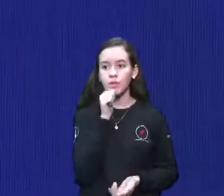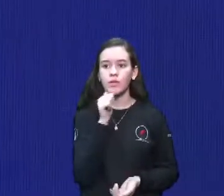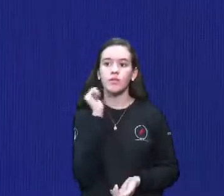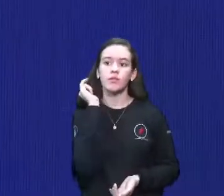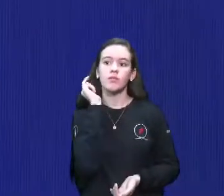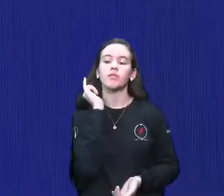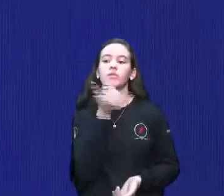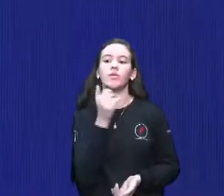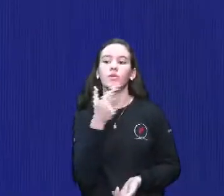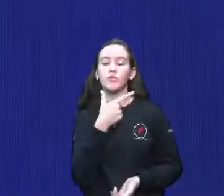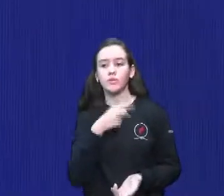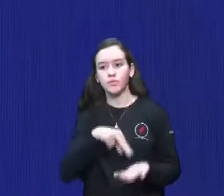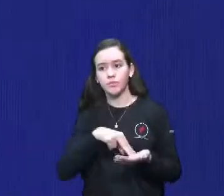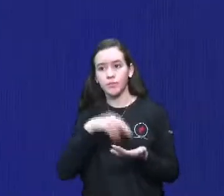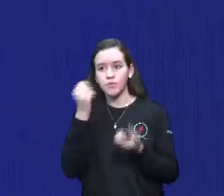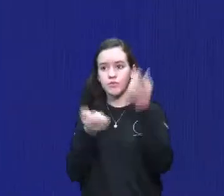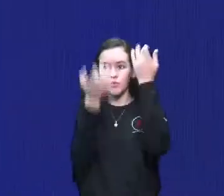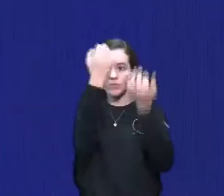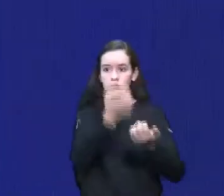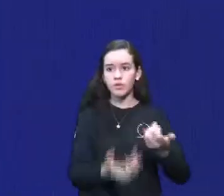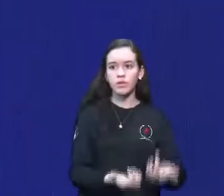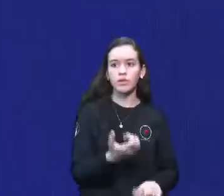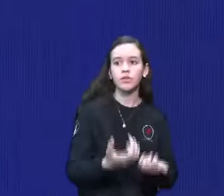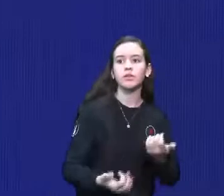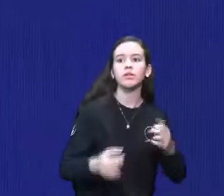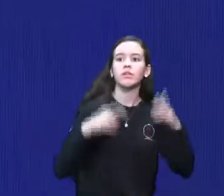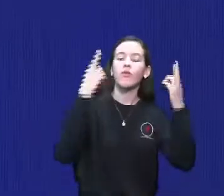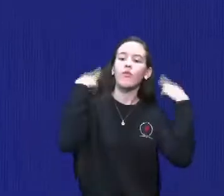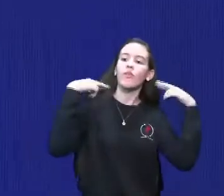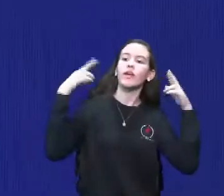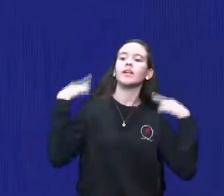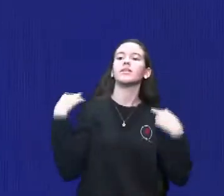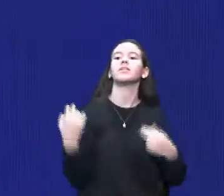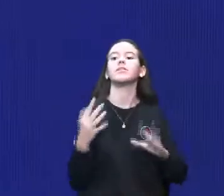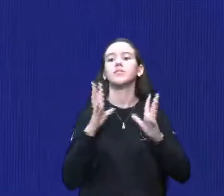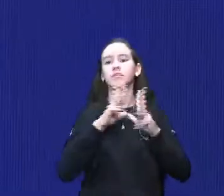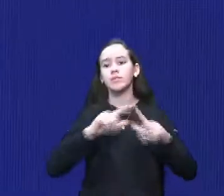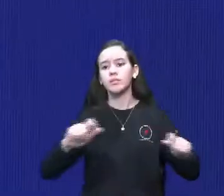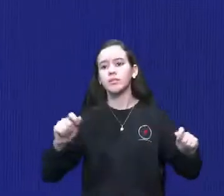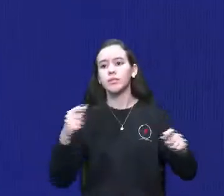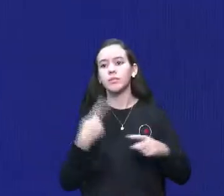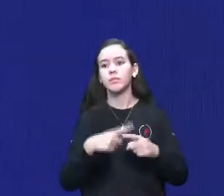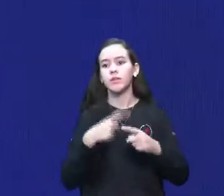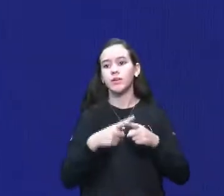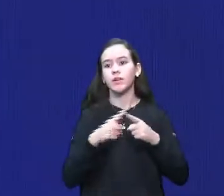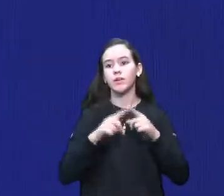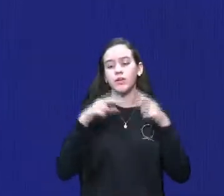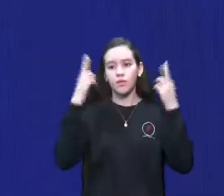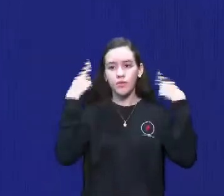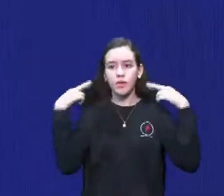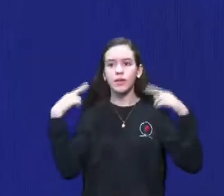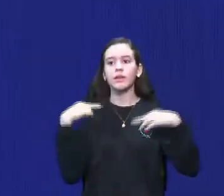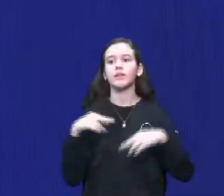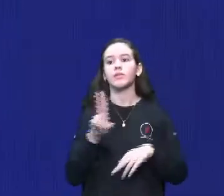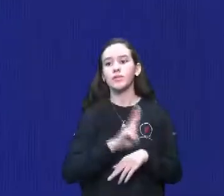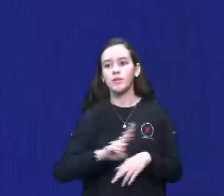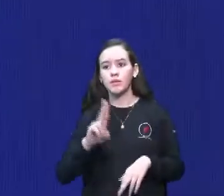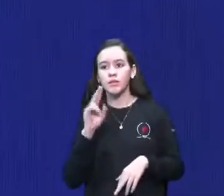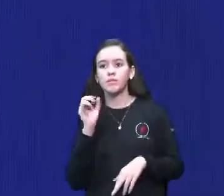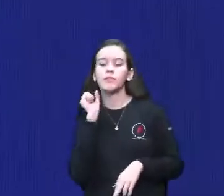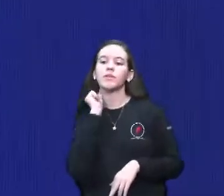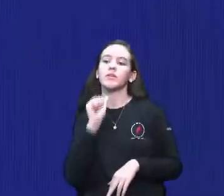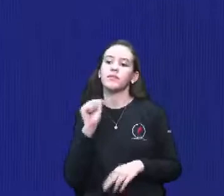fogo de Deus caiu do céu e queimou as ovelhas. Por quê? Ovelha serve para oferta. E o diabo foi em cima